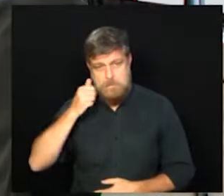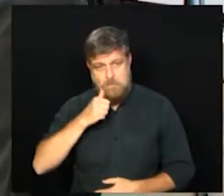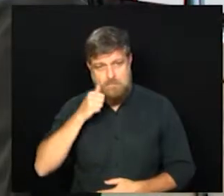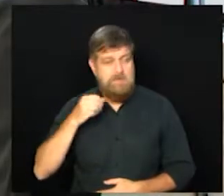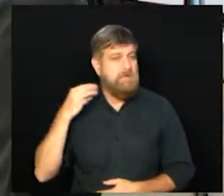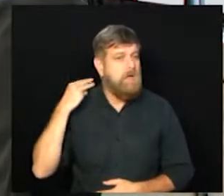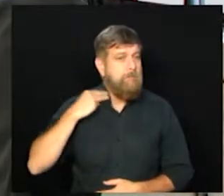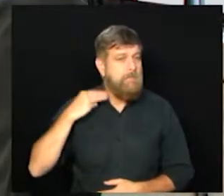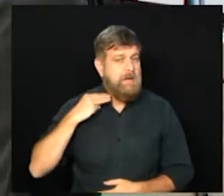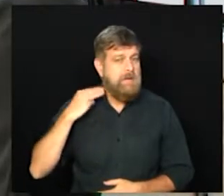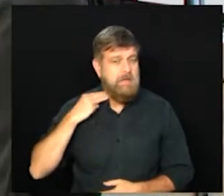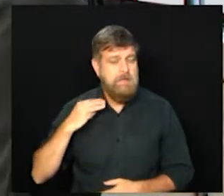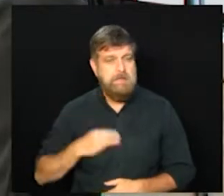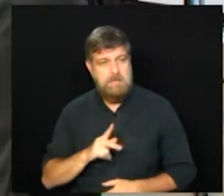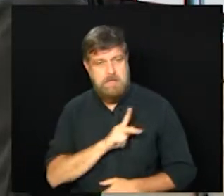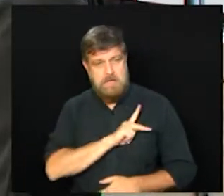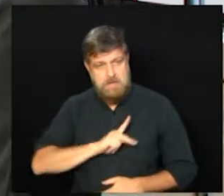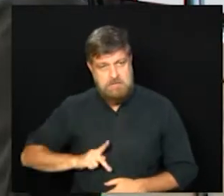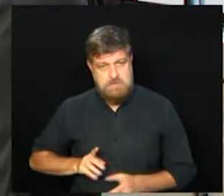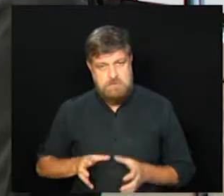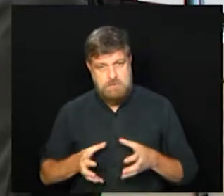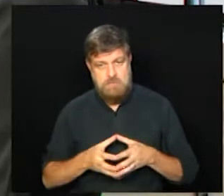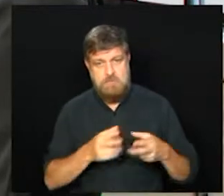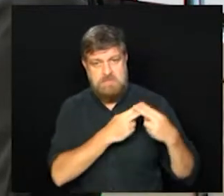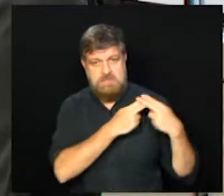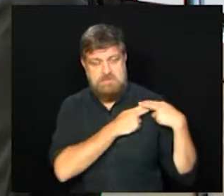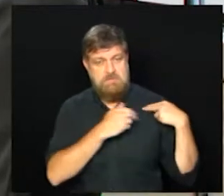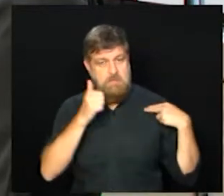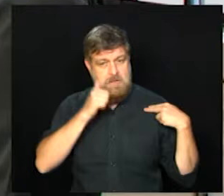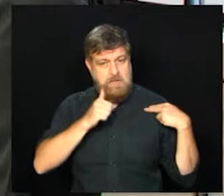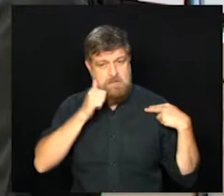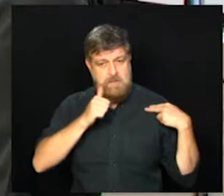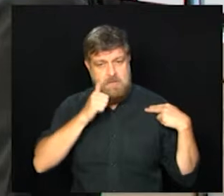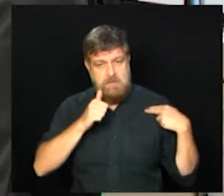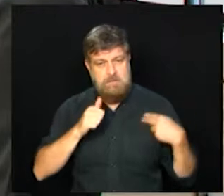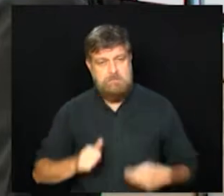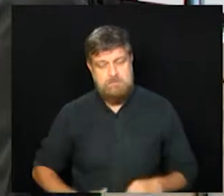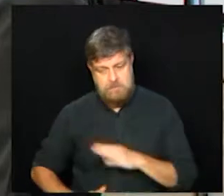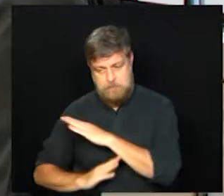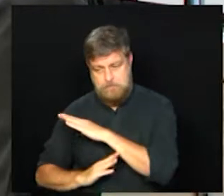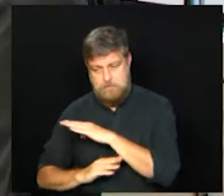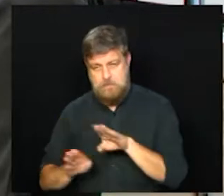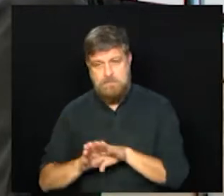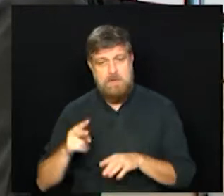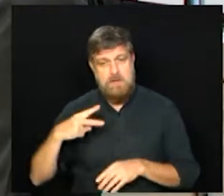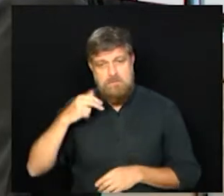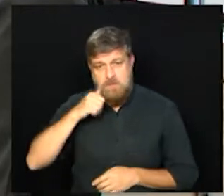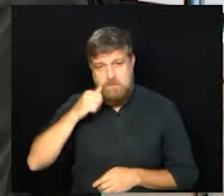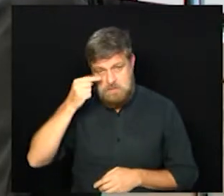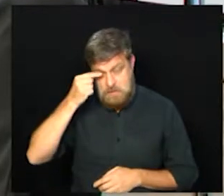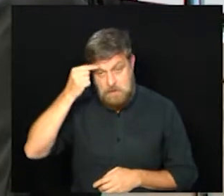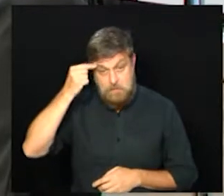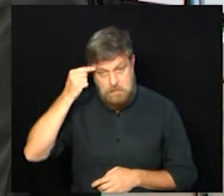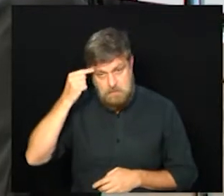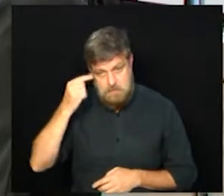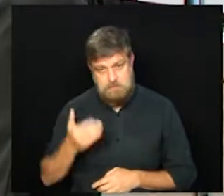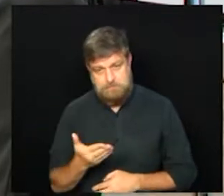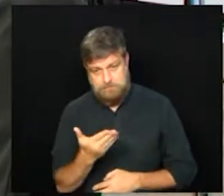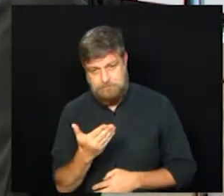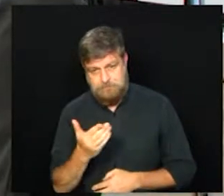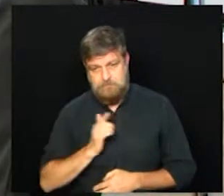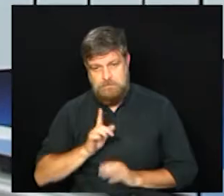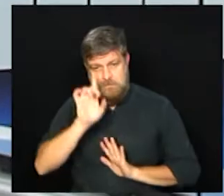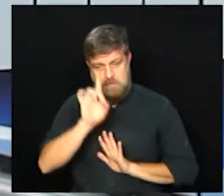Mariana Conte, presidente da Comissão da Mulher aqui da Câmara, vereadora Paola Miguel, presidente da Comissão de